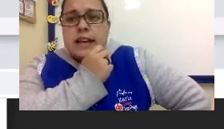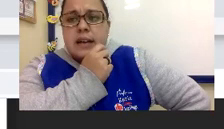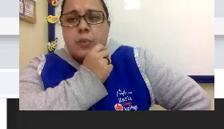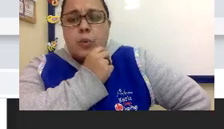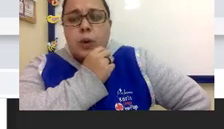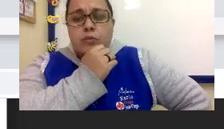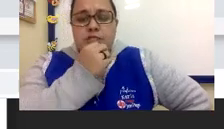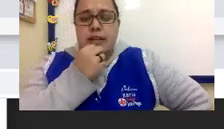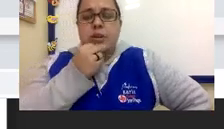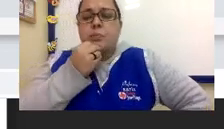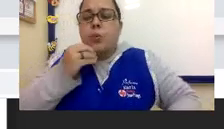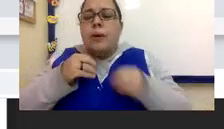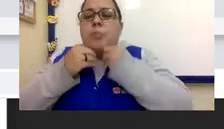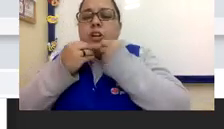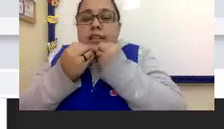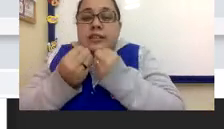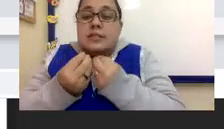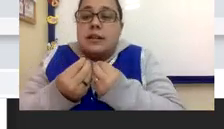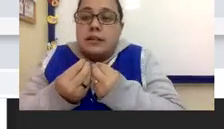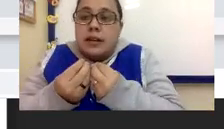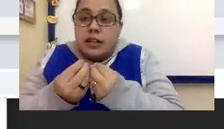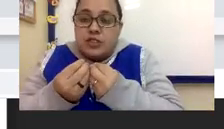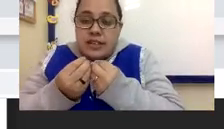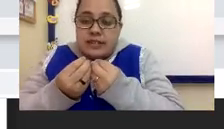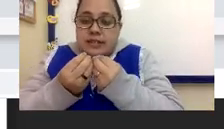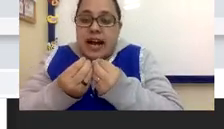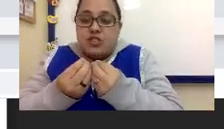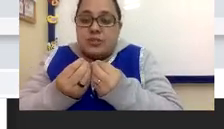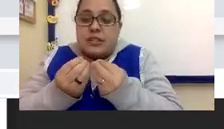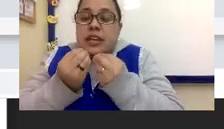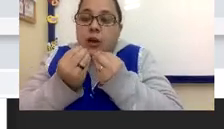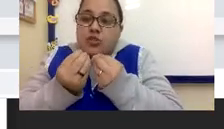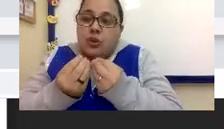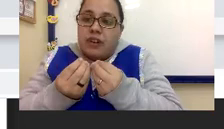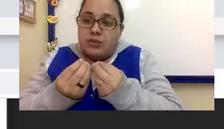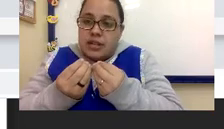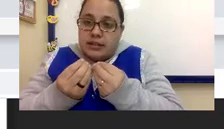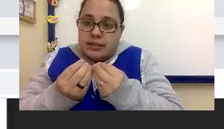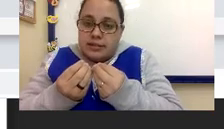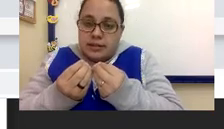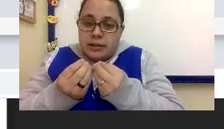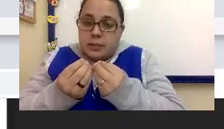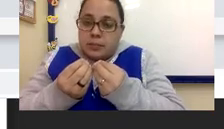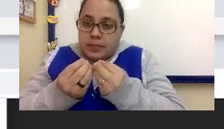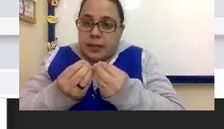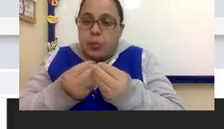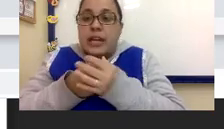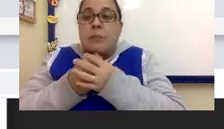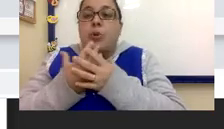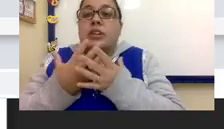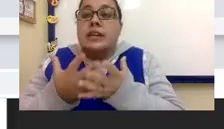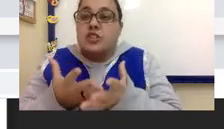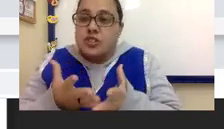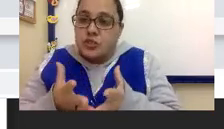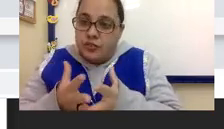você qual a importância que vocês acham assim que é o escovar os dentes? Né? Por que